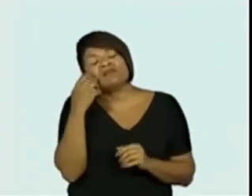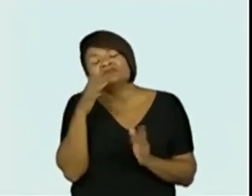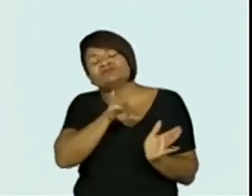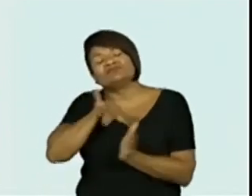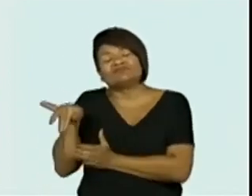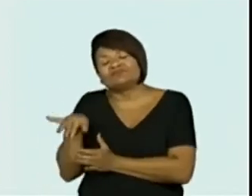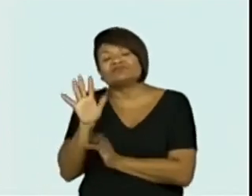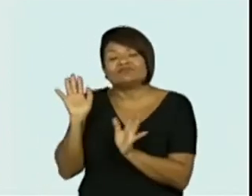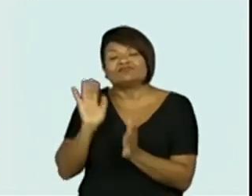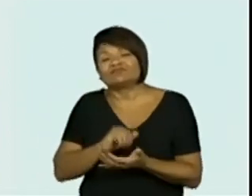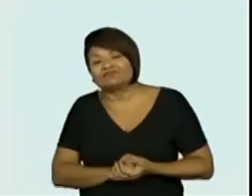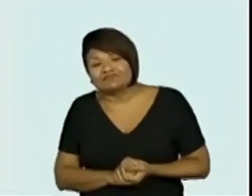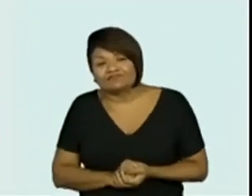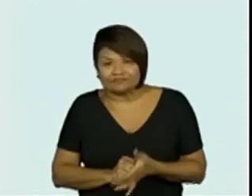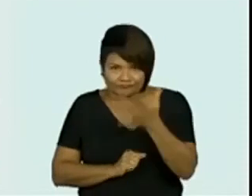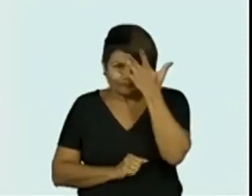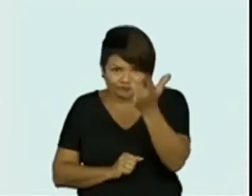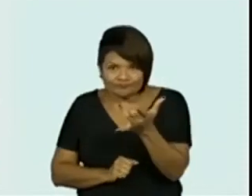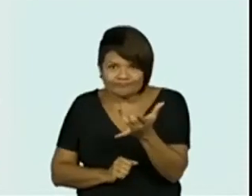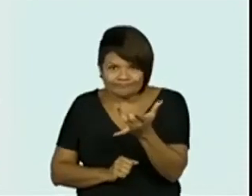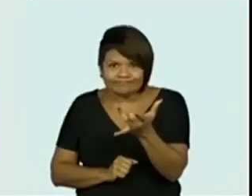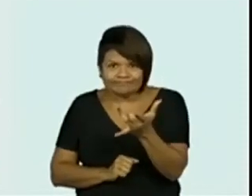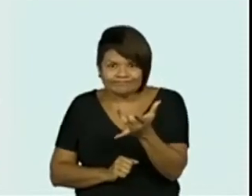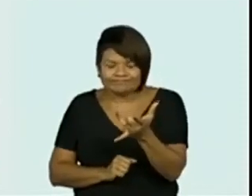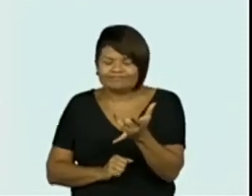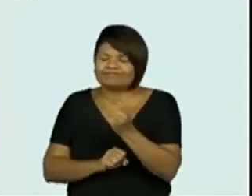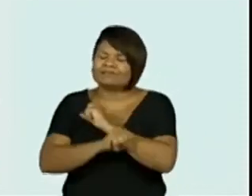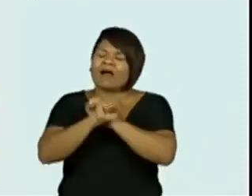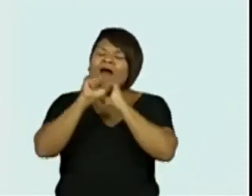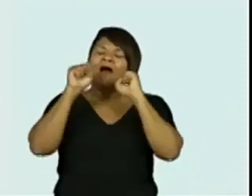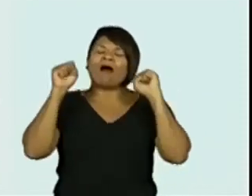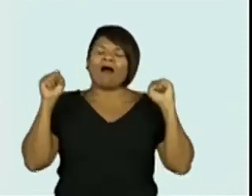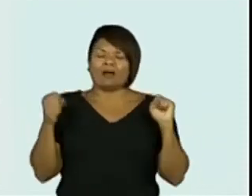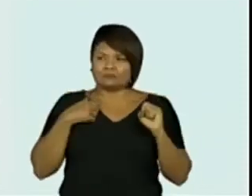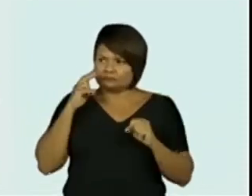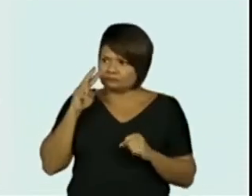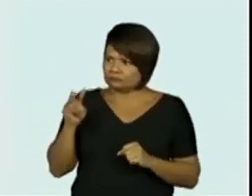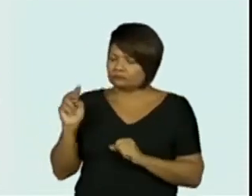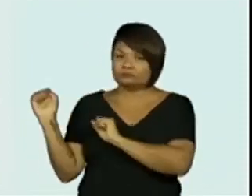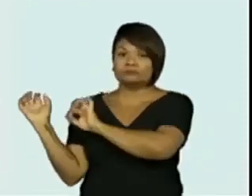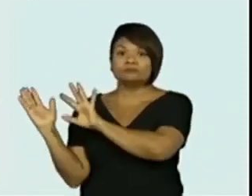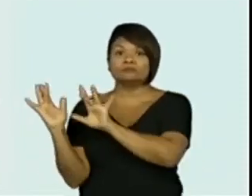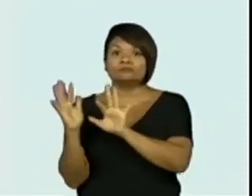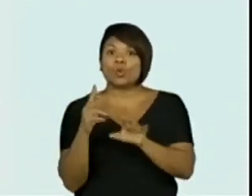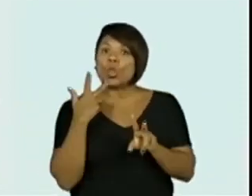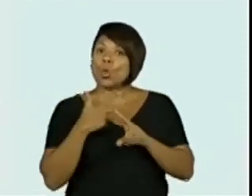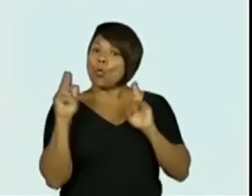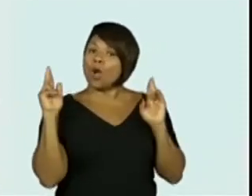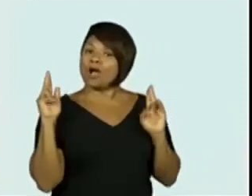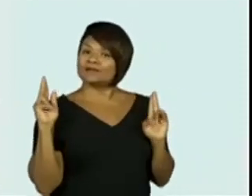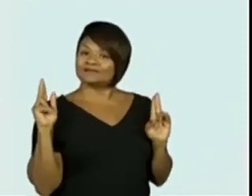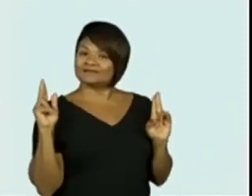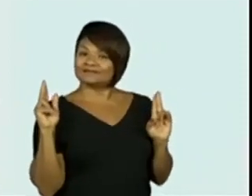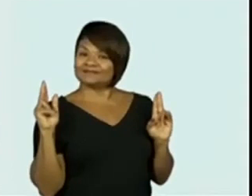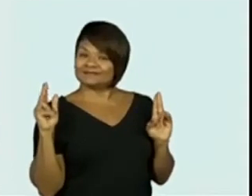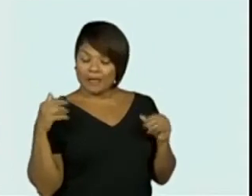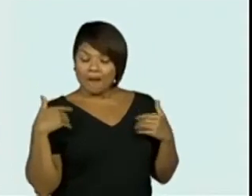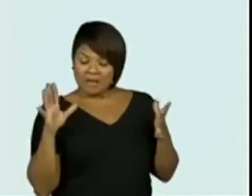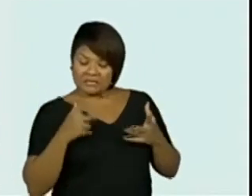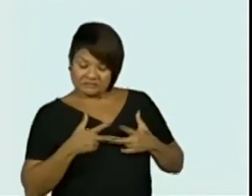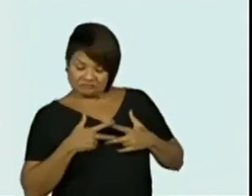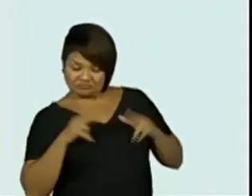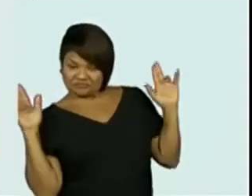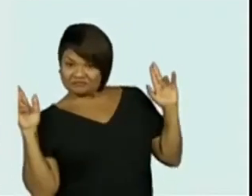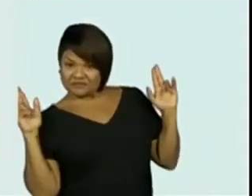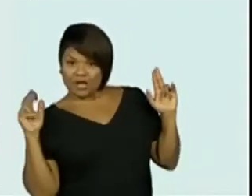lado. No dia seguinte não deu outra. As garotas foram chegando, todas sem roupa, umas mais à vontade, outras